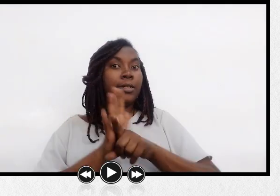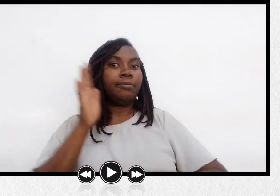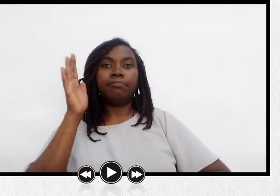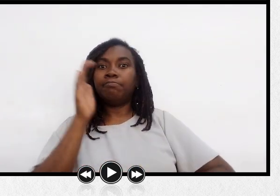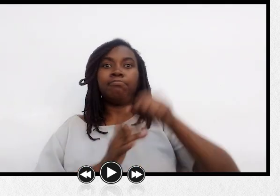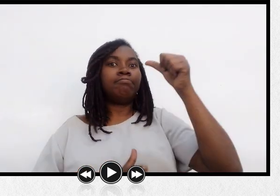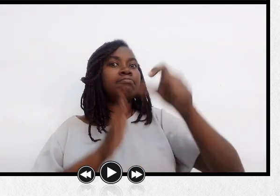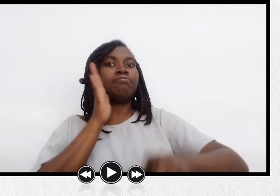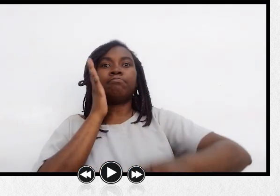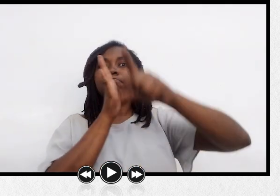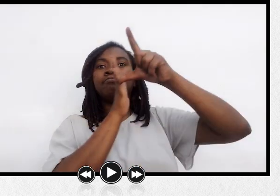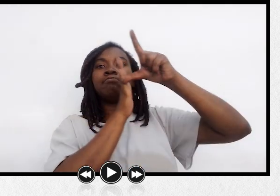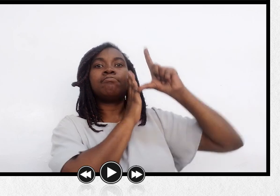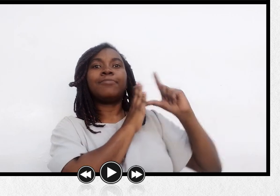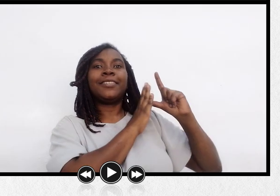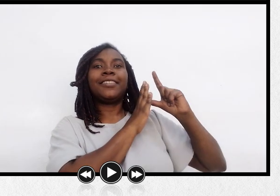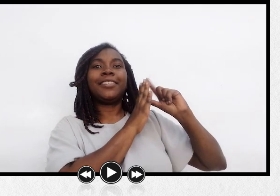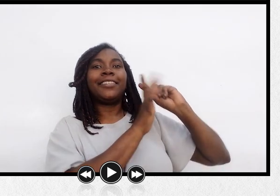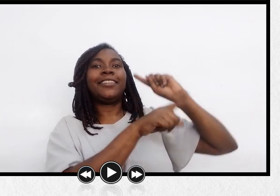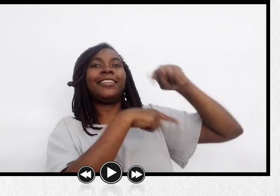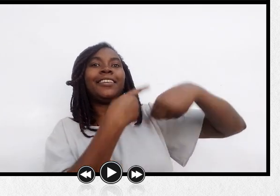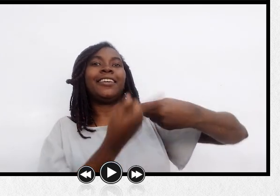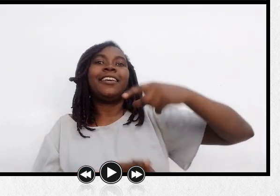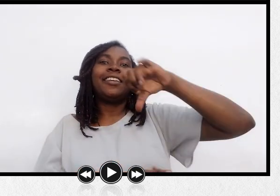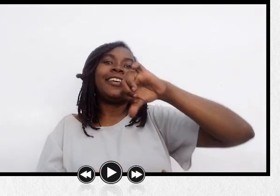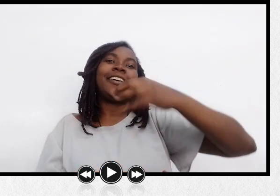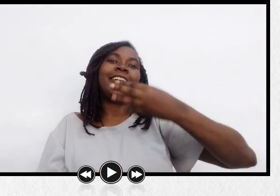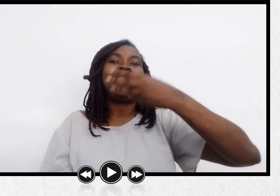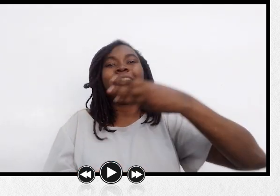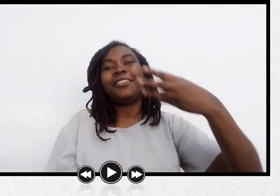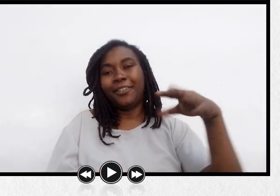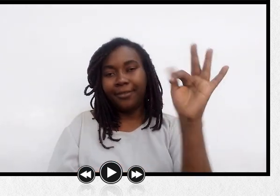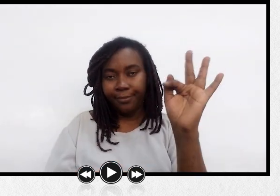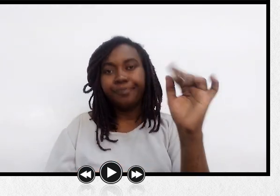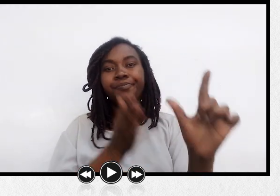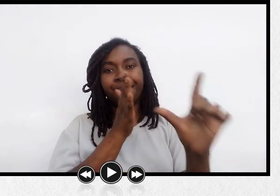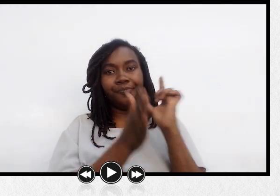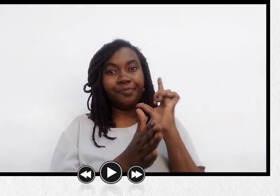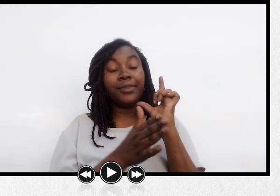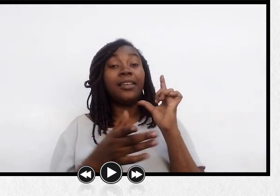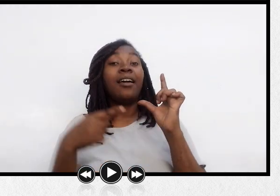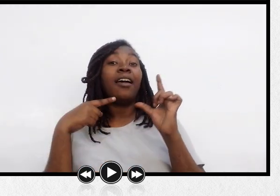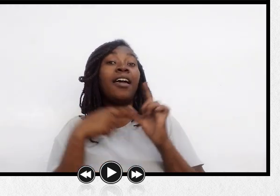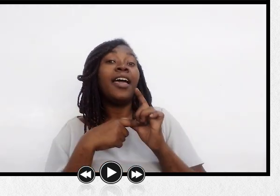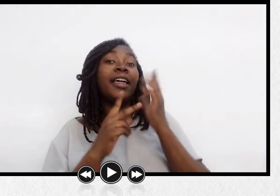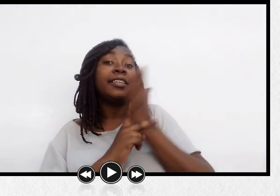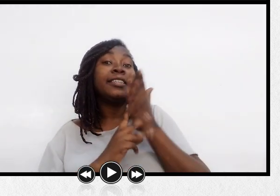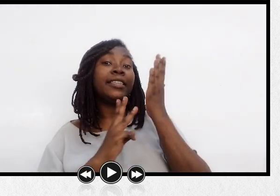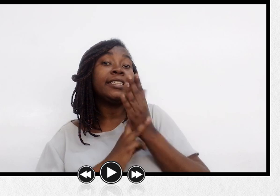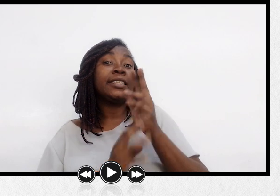ela antecede a lei 9433, que é federal. Ela é tripartite, o